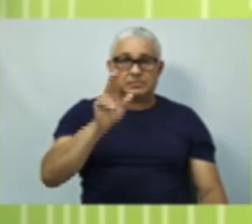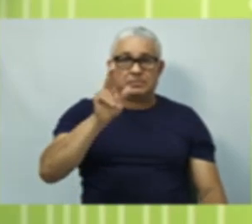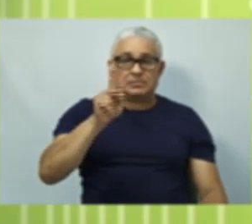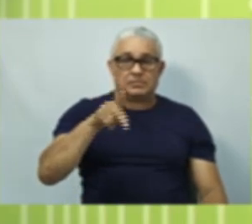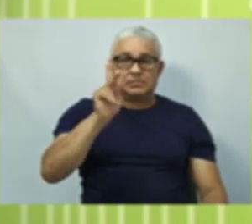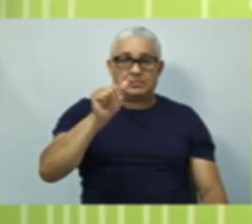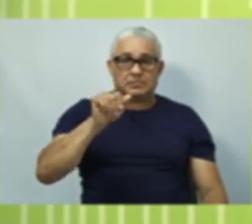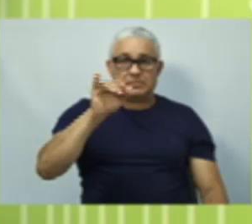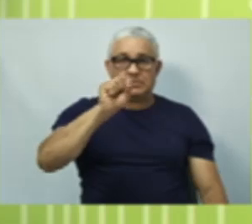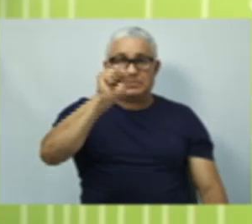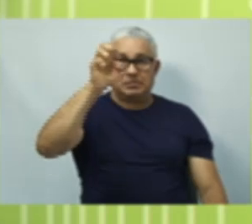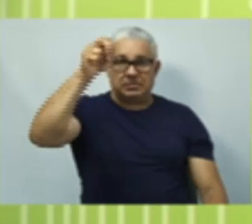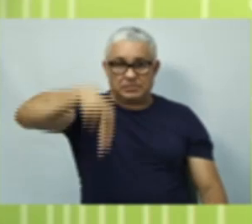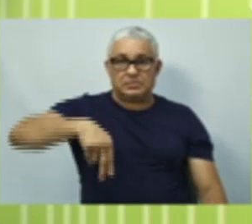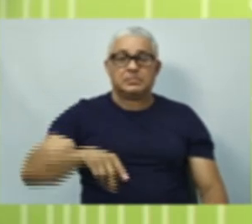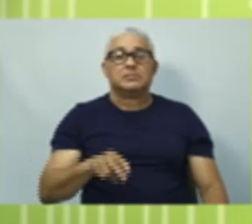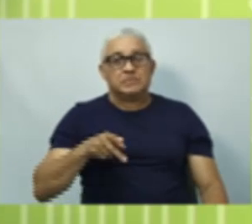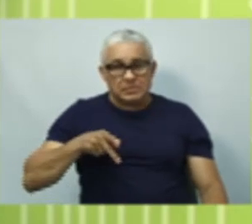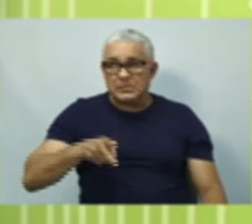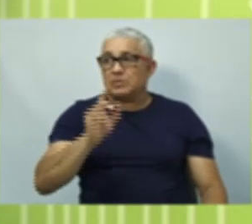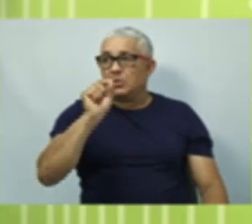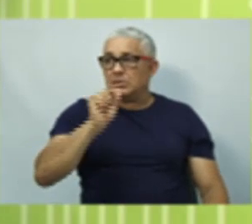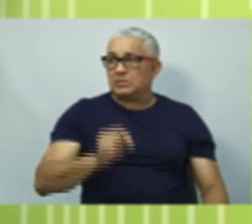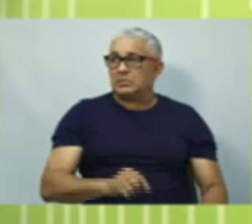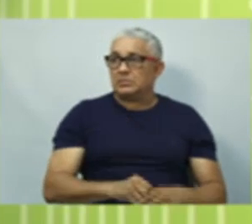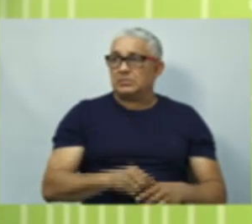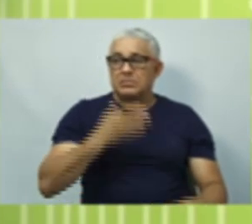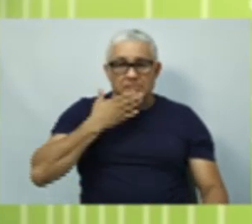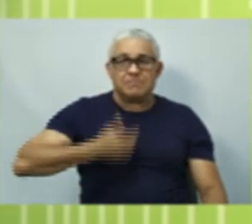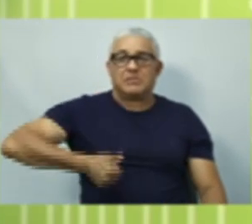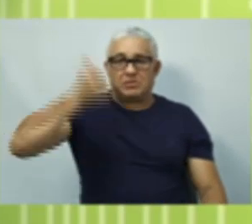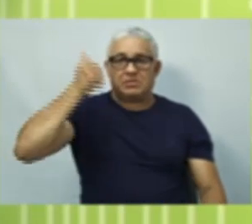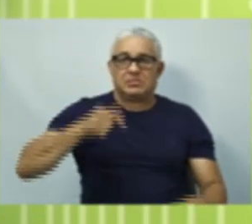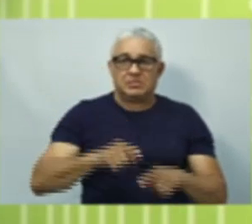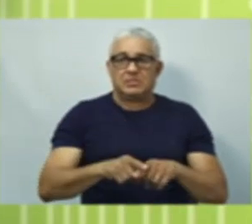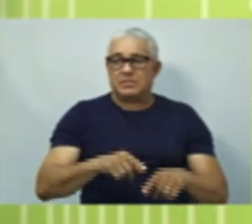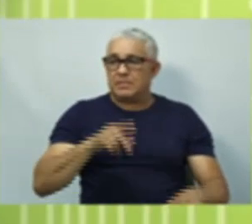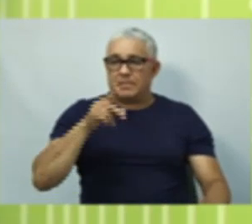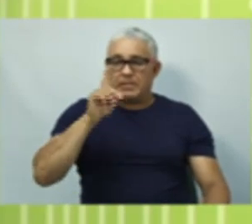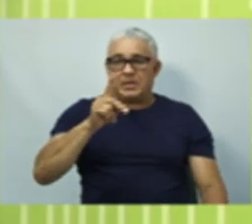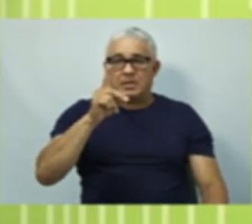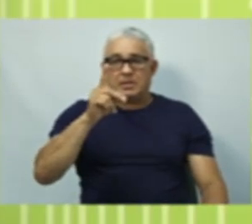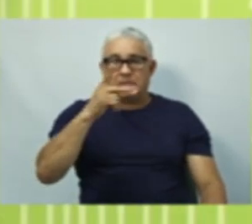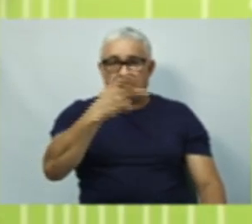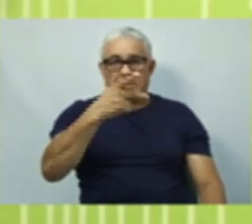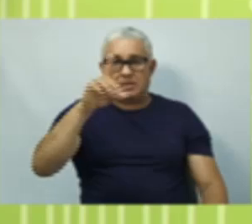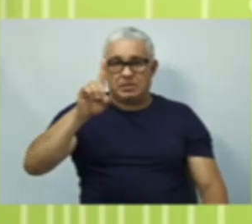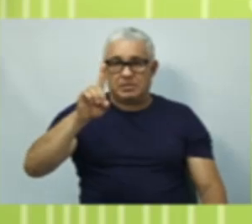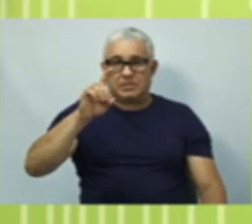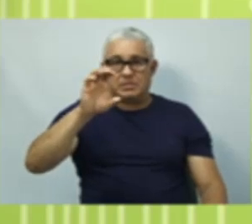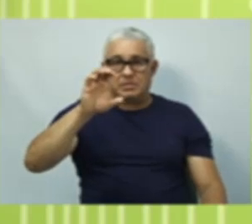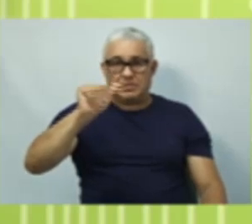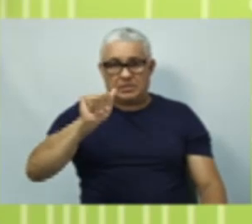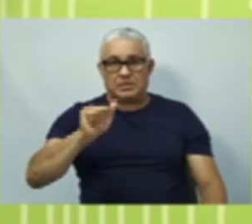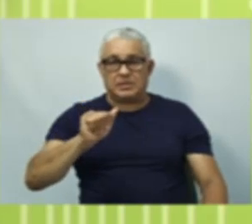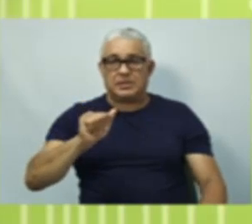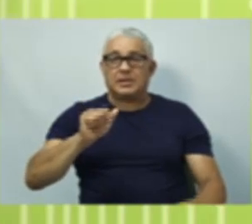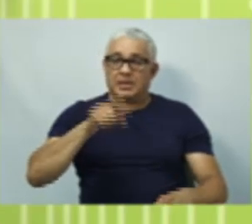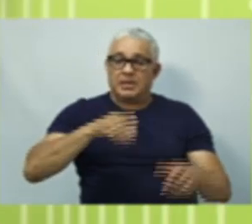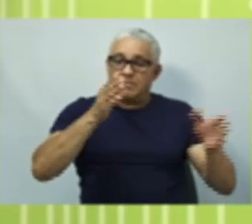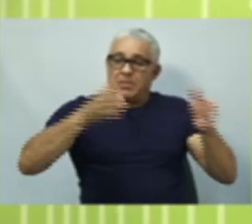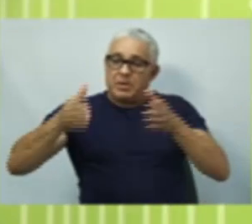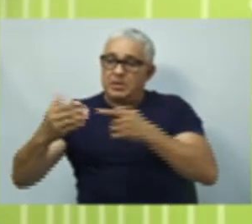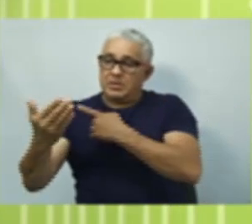vai sempre buscar uma melhoria, mas também falamos sobre o ciclo PDCA, que é o ciclo que vai ajudar a